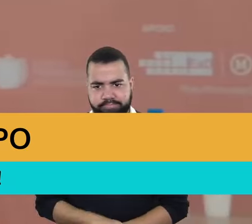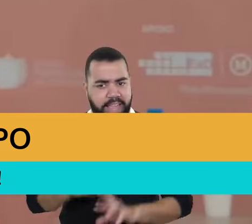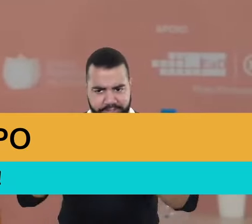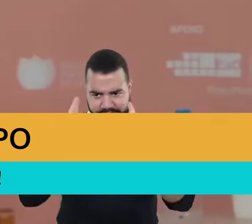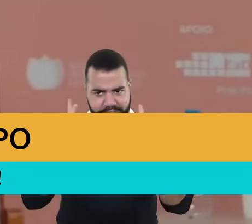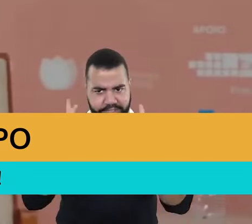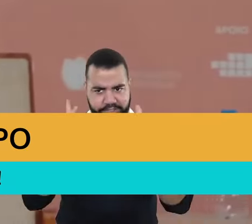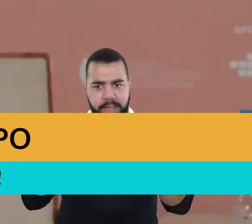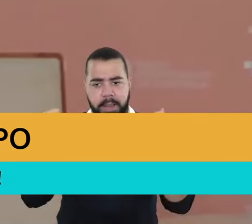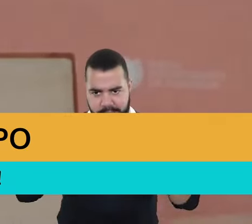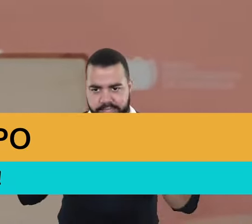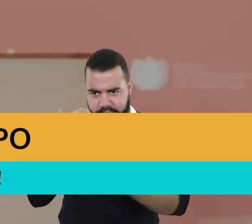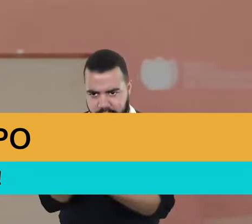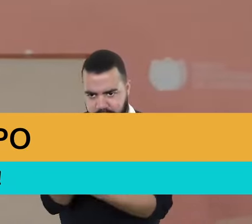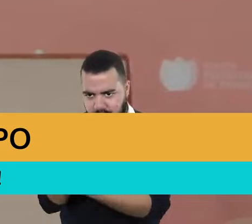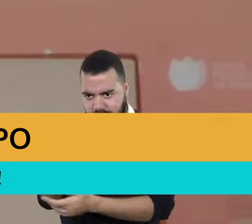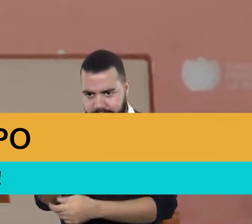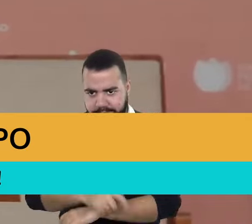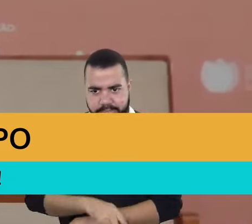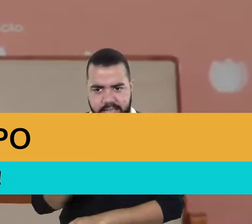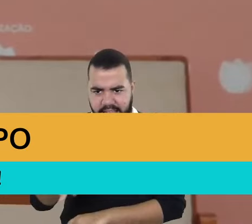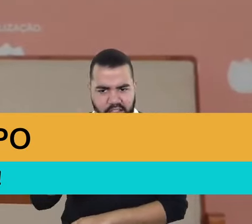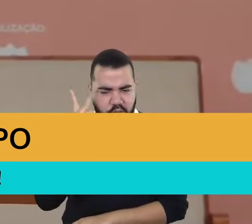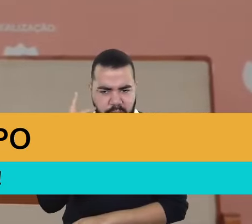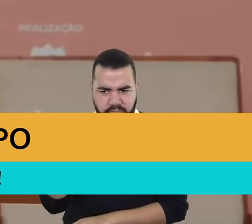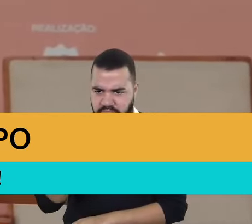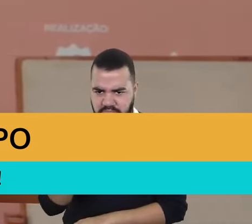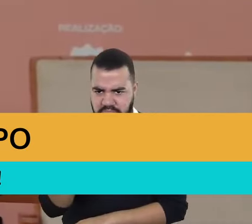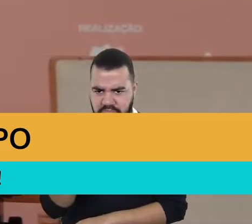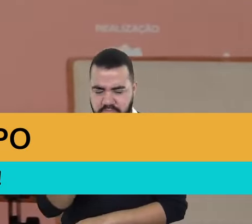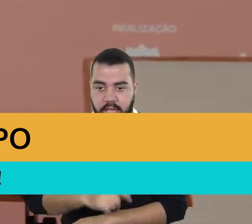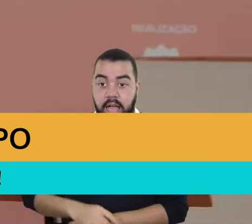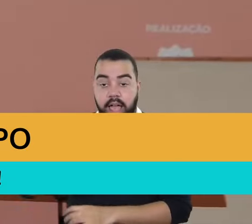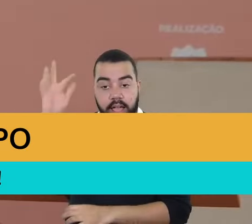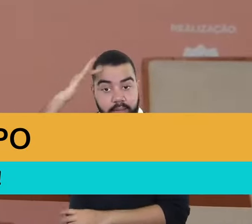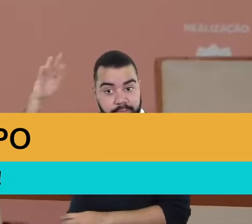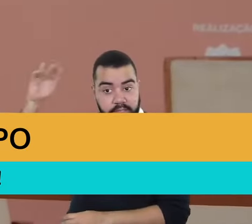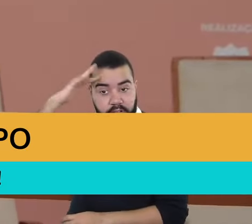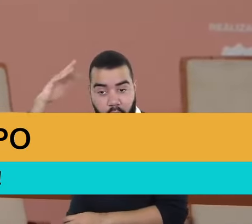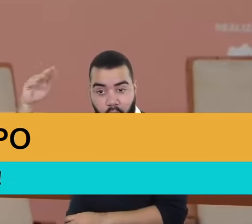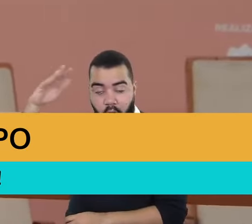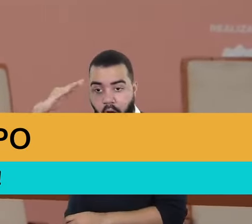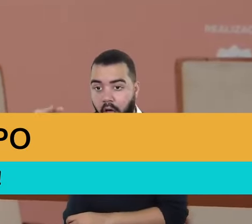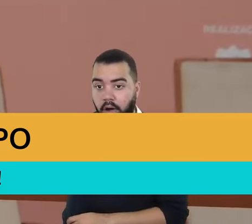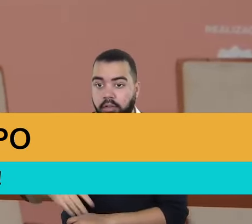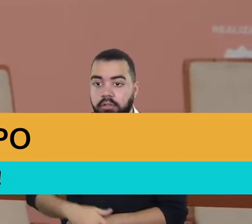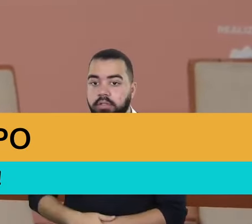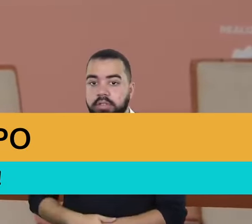Alguma, a gente tem que estar estudando a Thalita, ô Cláudia, que é normal. Aí me levava nos psicólogos,